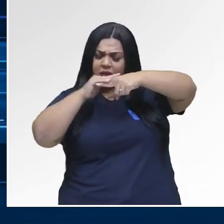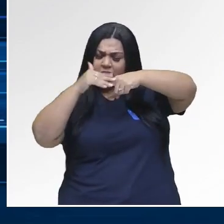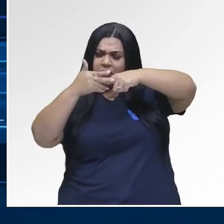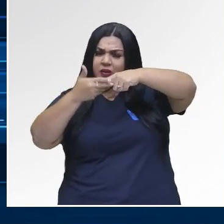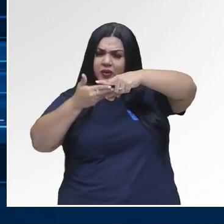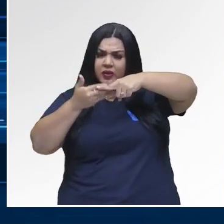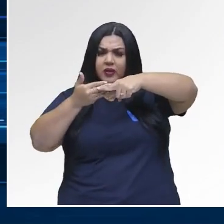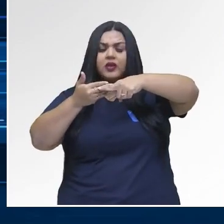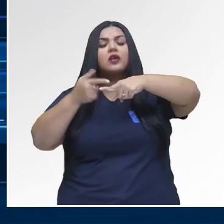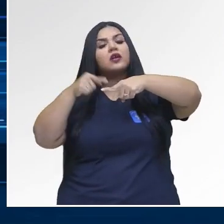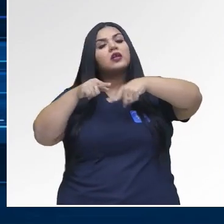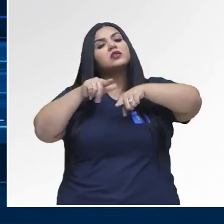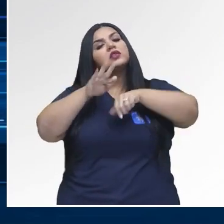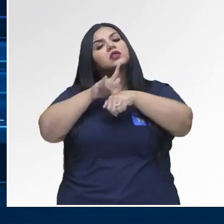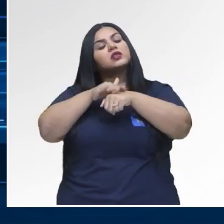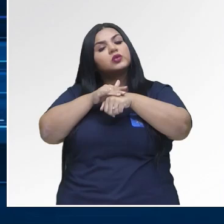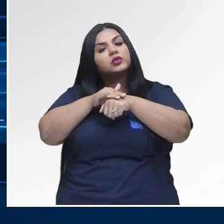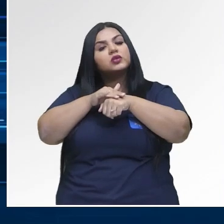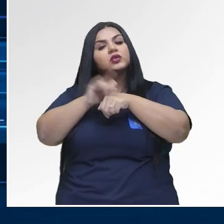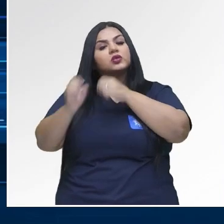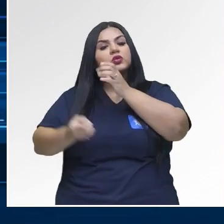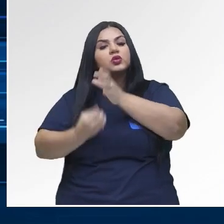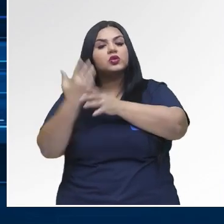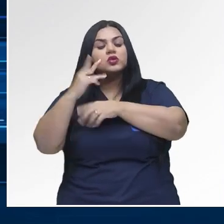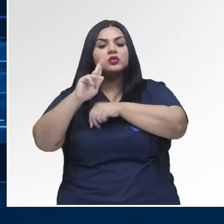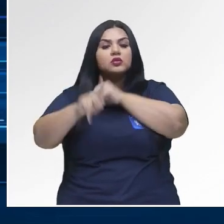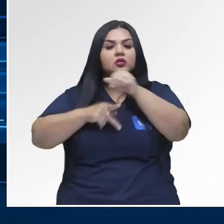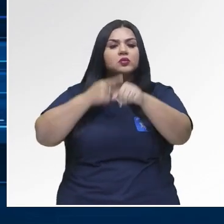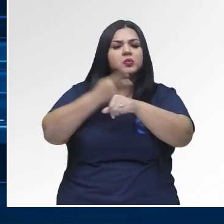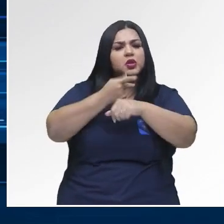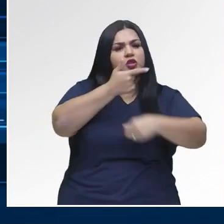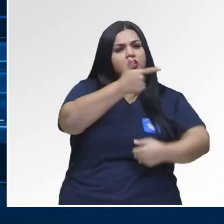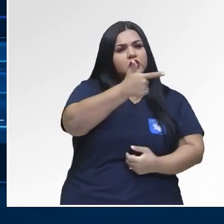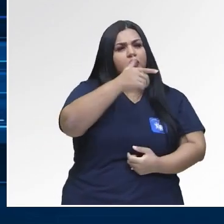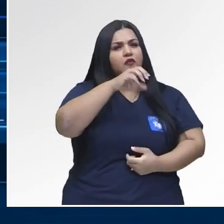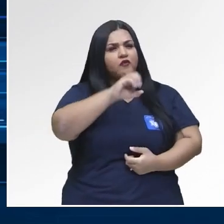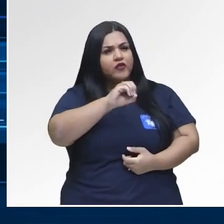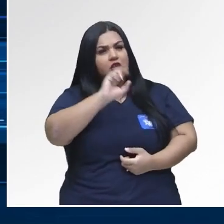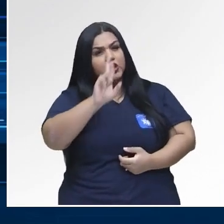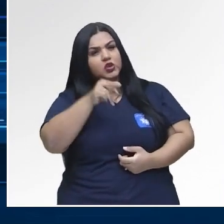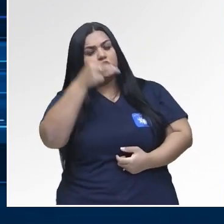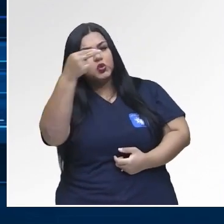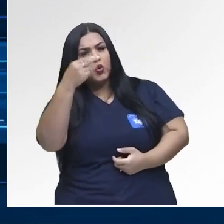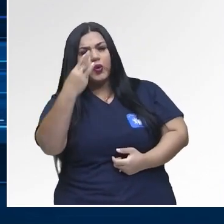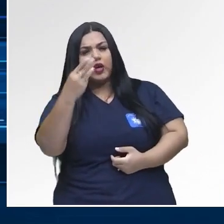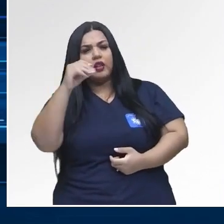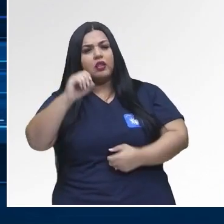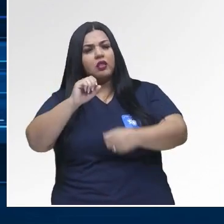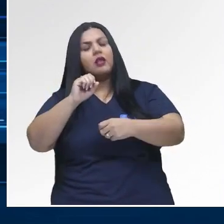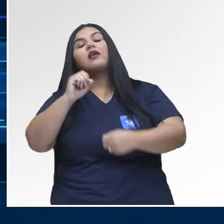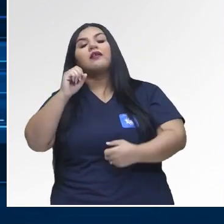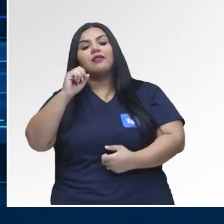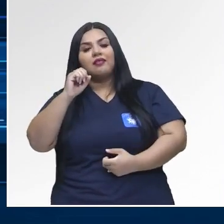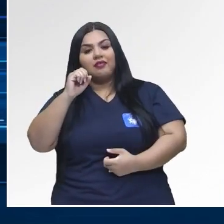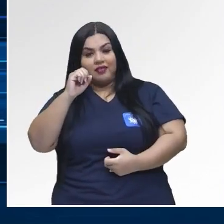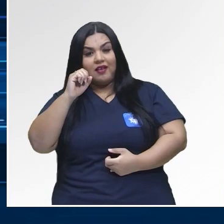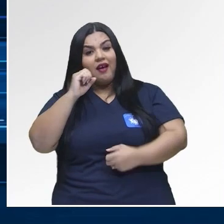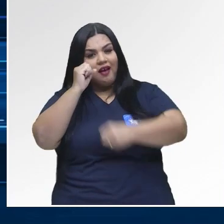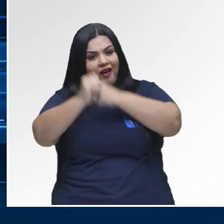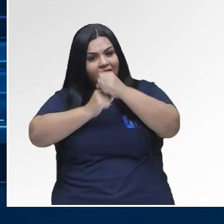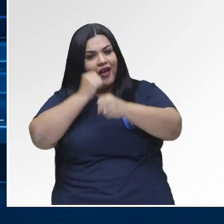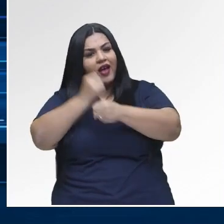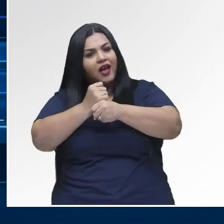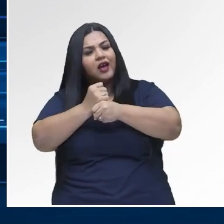geralmente, essa doença ela surge depois de 20 a 30 anos de exposição a fatores irritantes. Olha só, então é